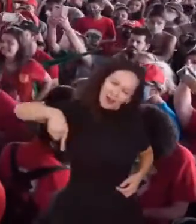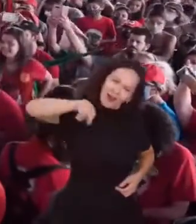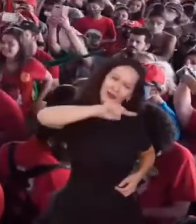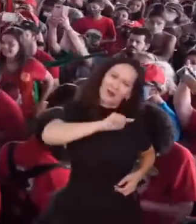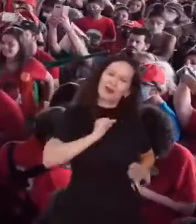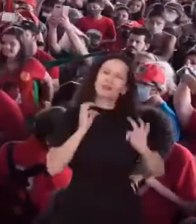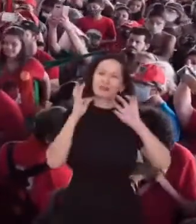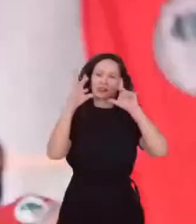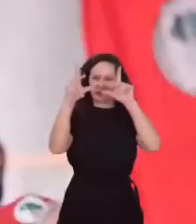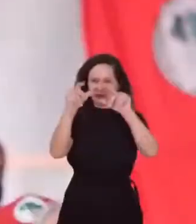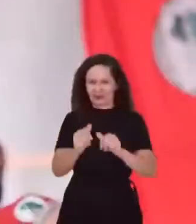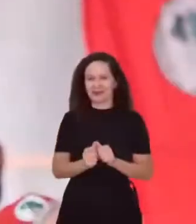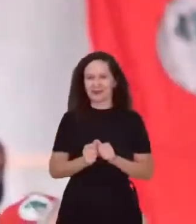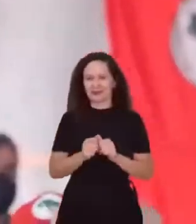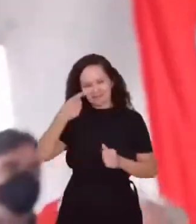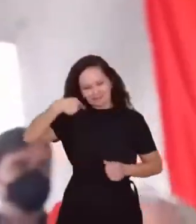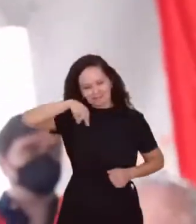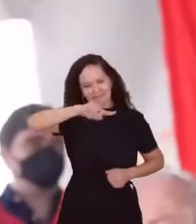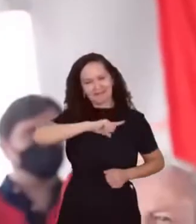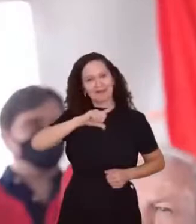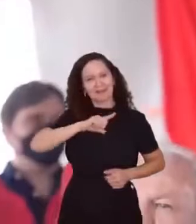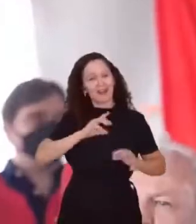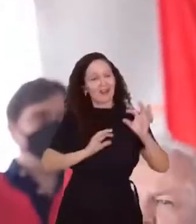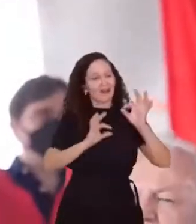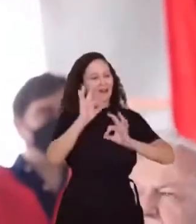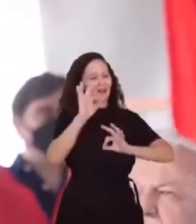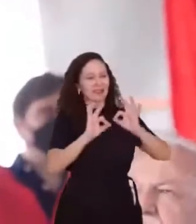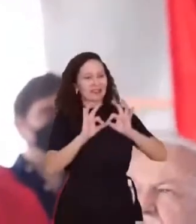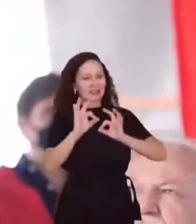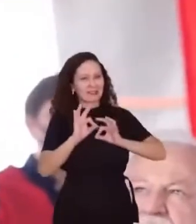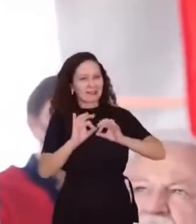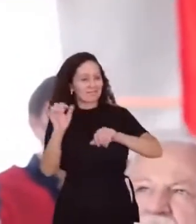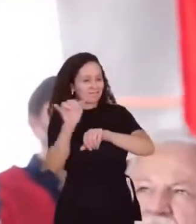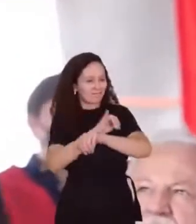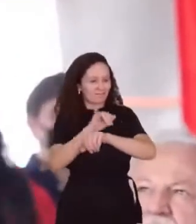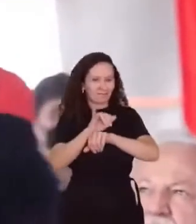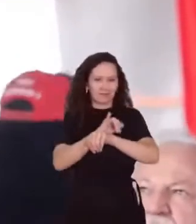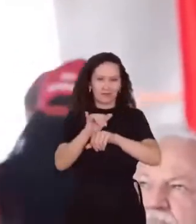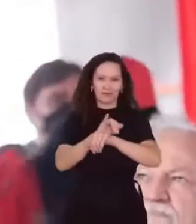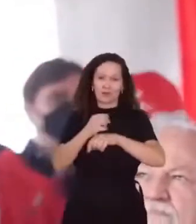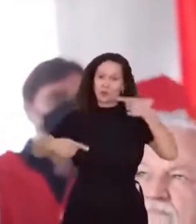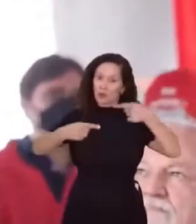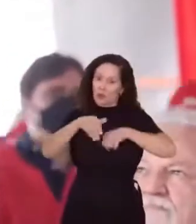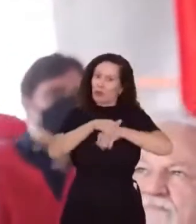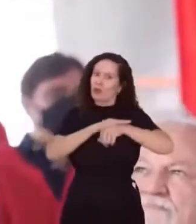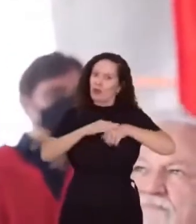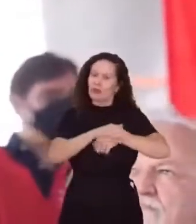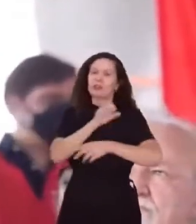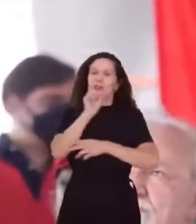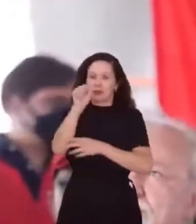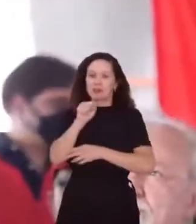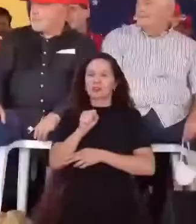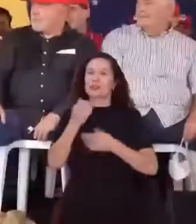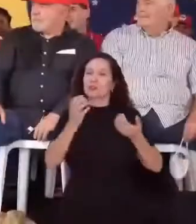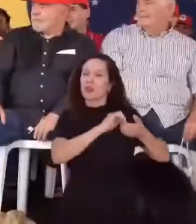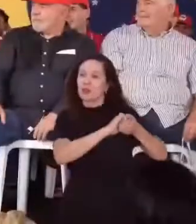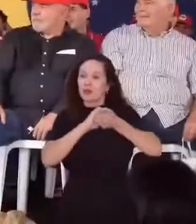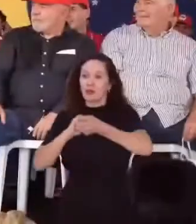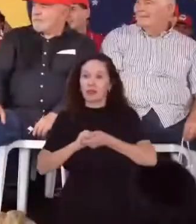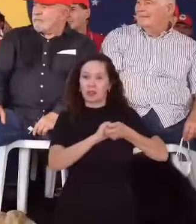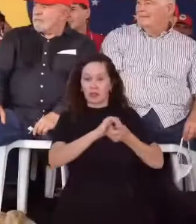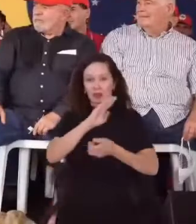E nós temos que preparar essa caminhada. E a gente tem discutido muito isso. Quero saudar aqui o Bajo, João Pedro Stedley, que está